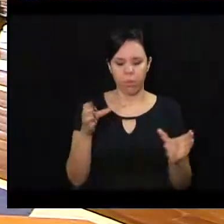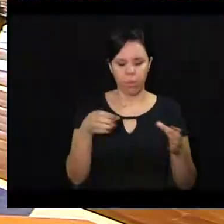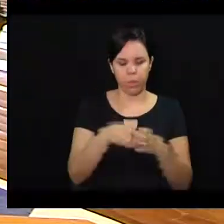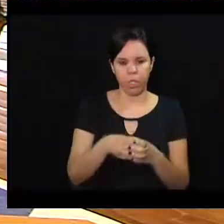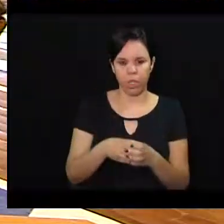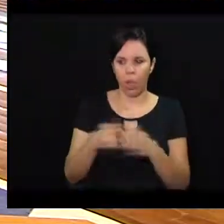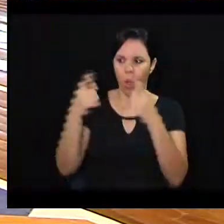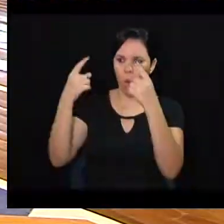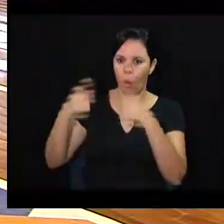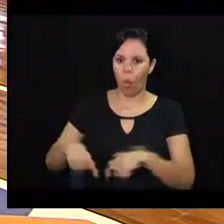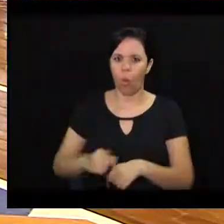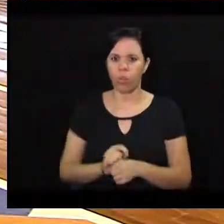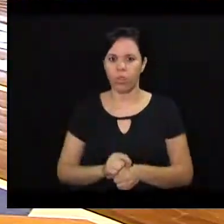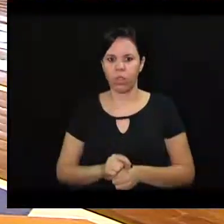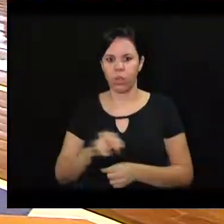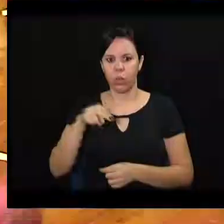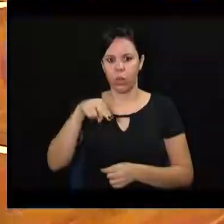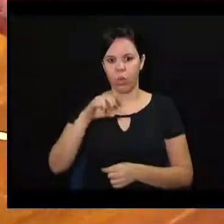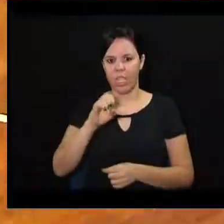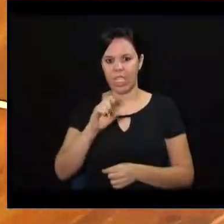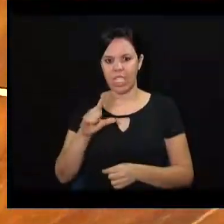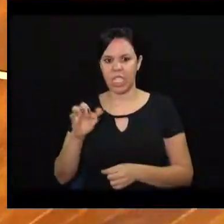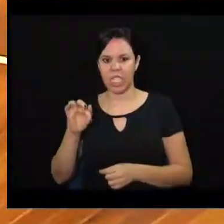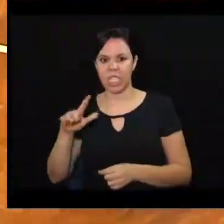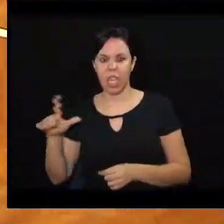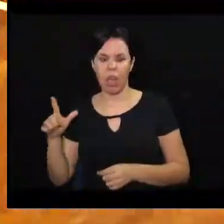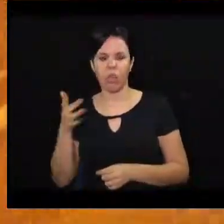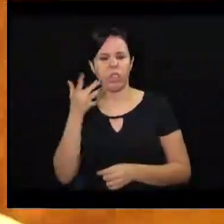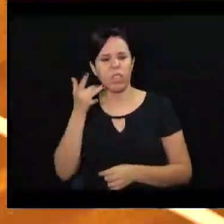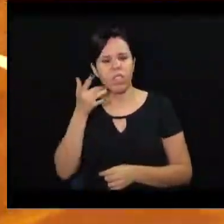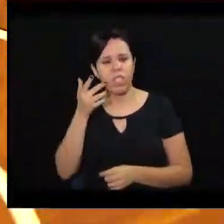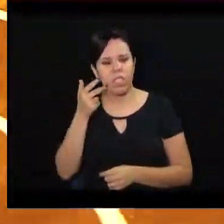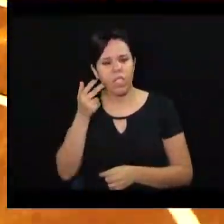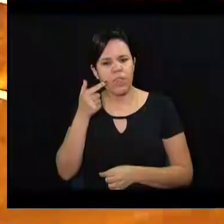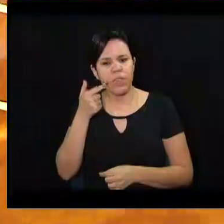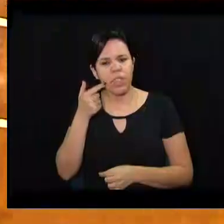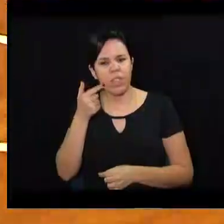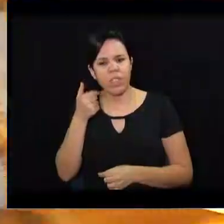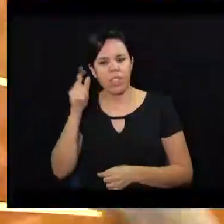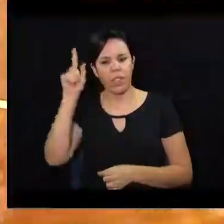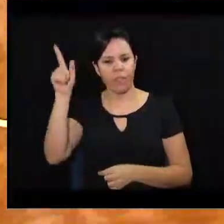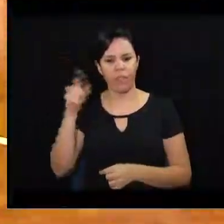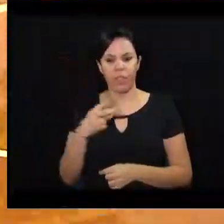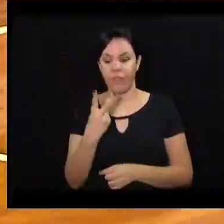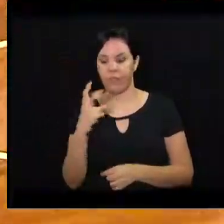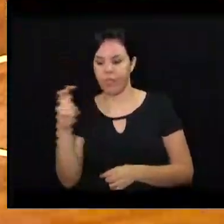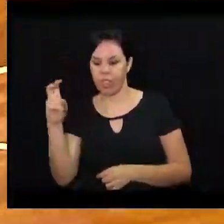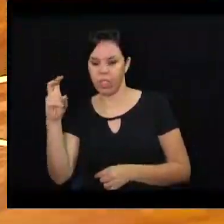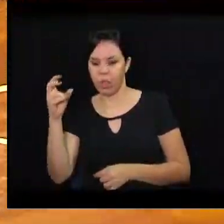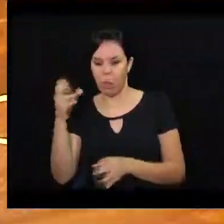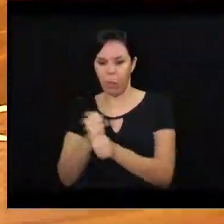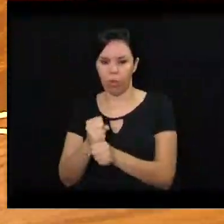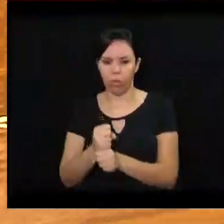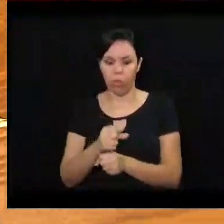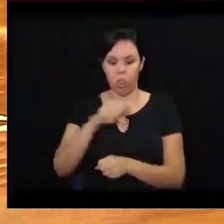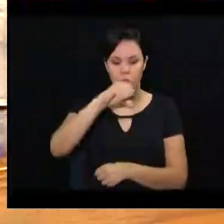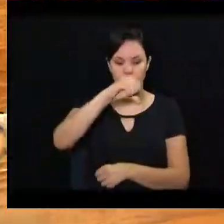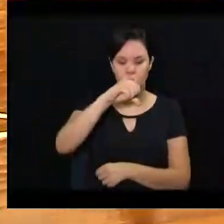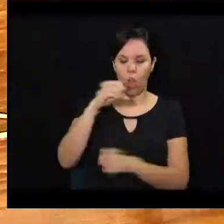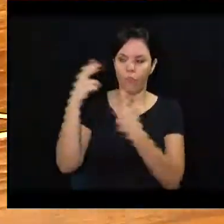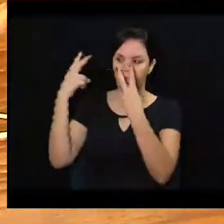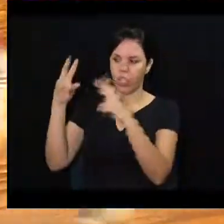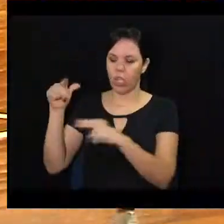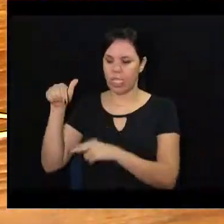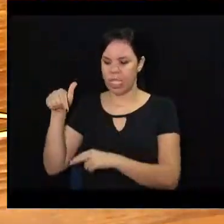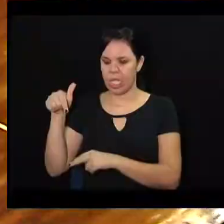é contra o Uninassal Recife, que está na 6ª colocação com 25 pontos. 9 vitórias e